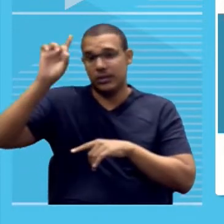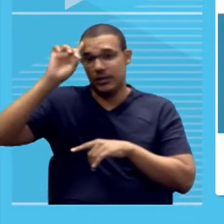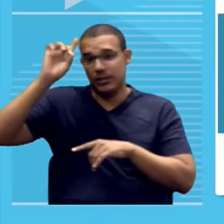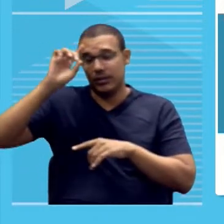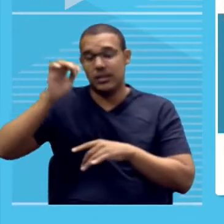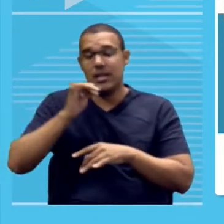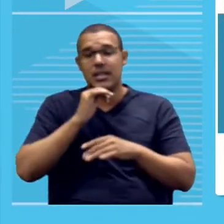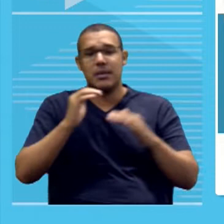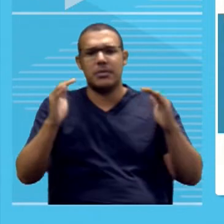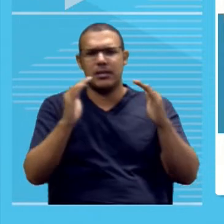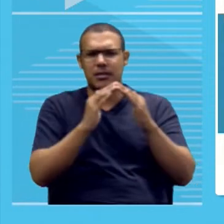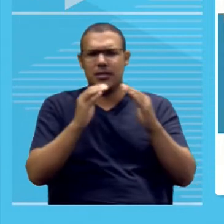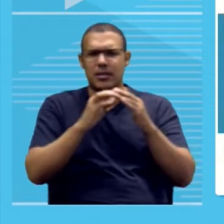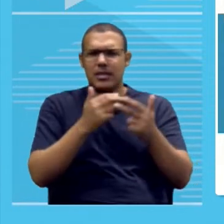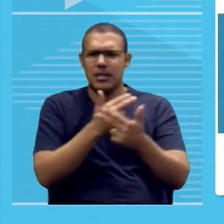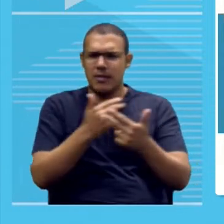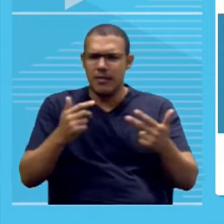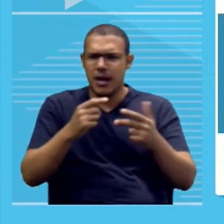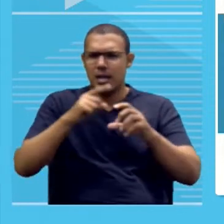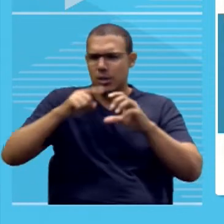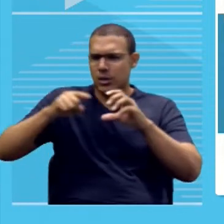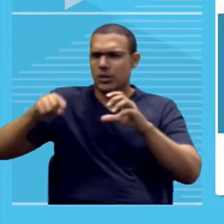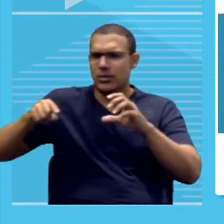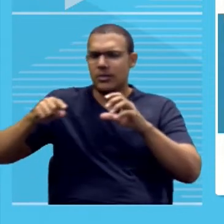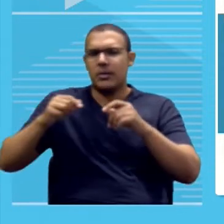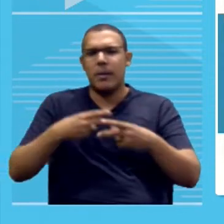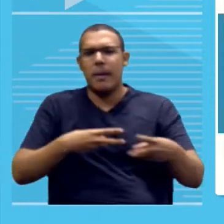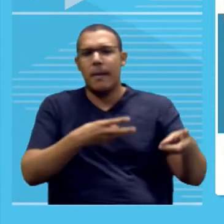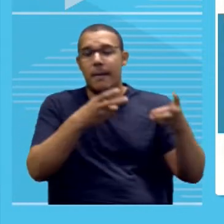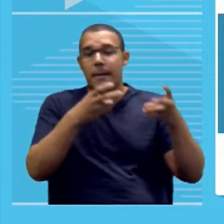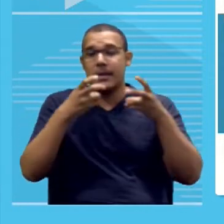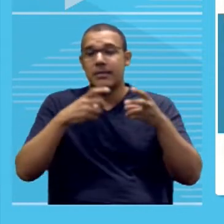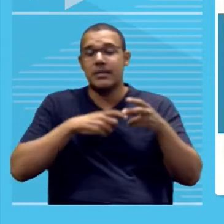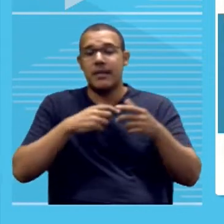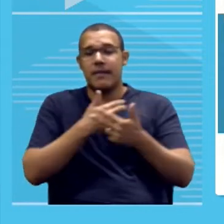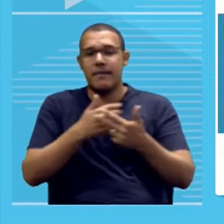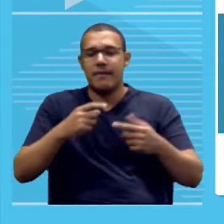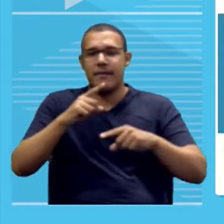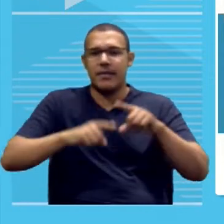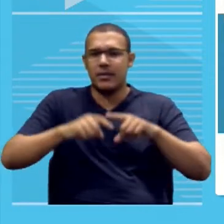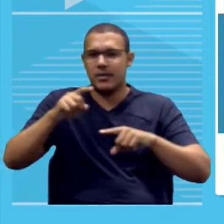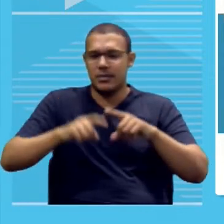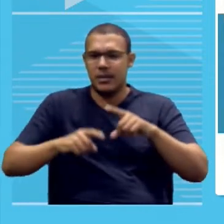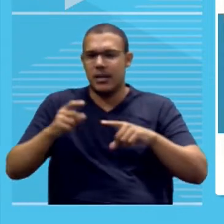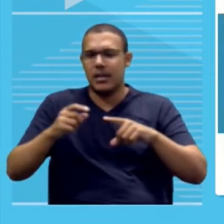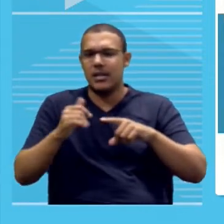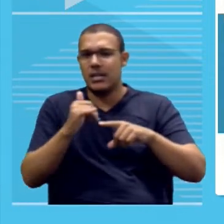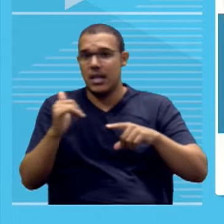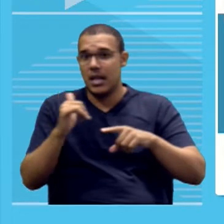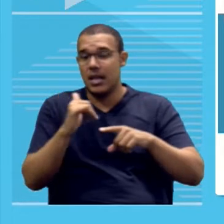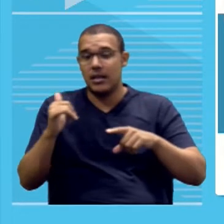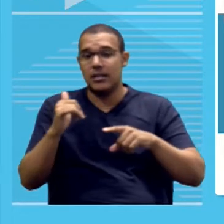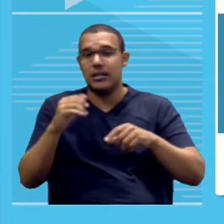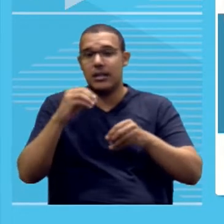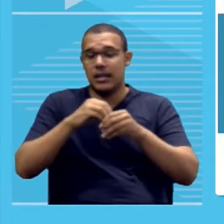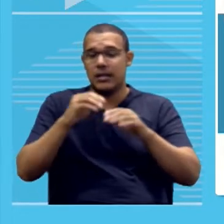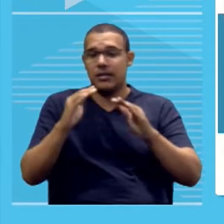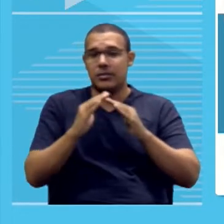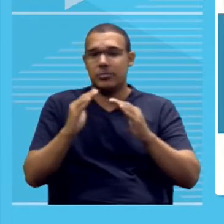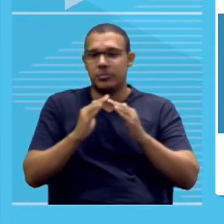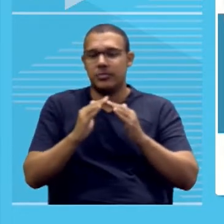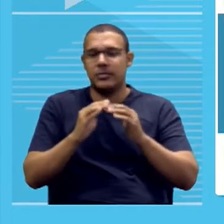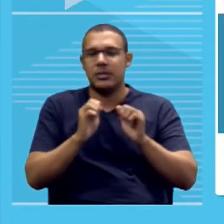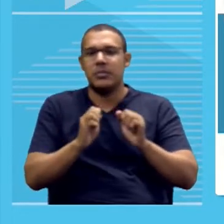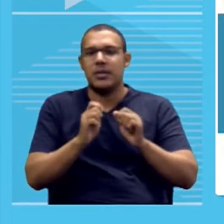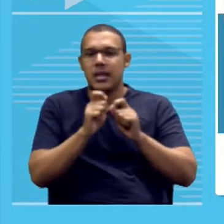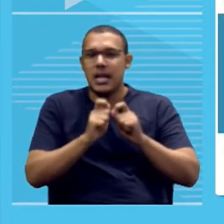grande circuito elétrico, tá bom? Perceba que você tem vários aparelhos eletroeletrônicos na sua casa e que eles podem ser